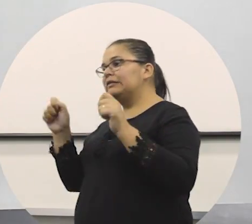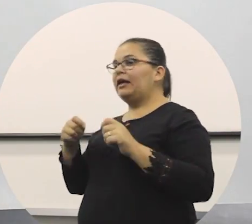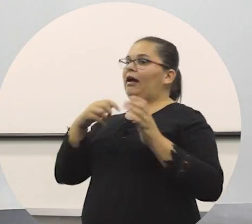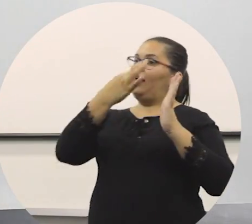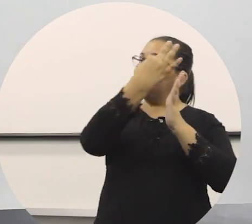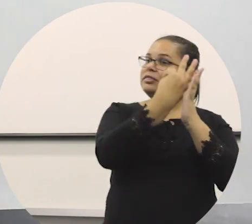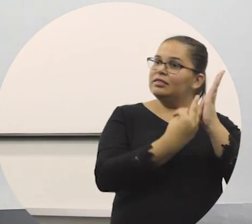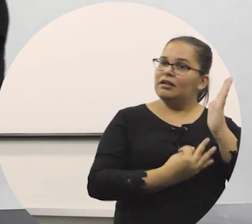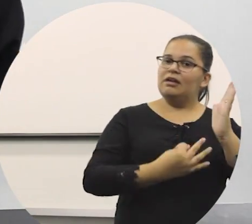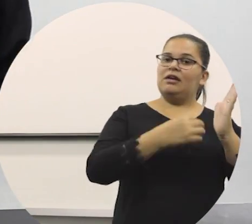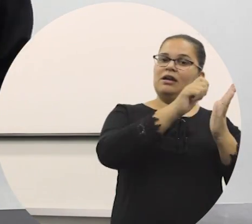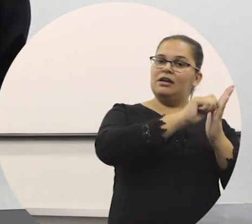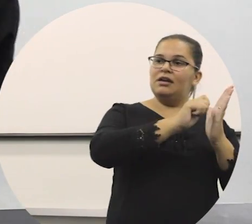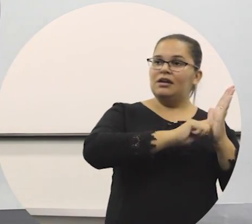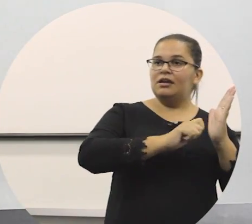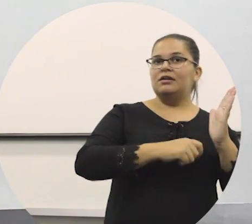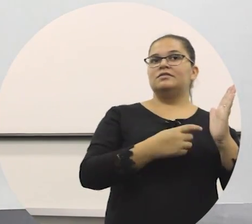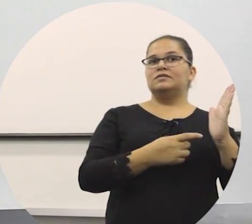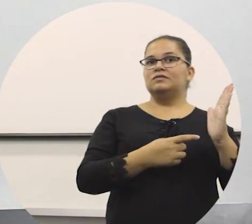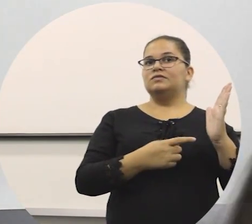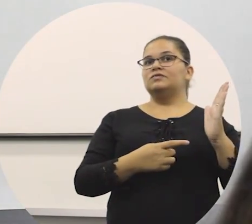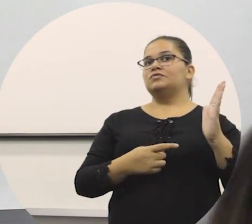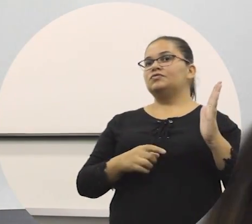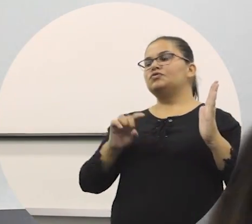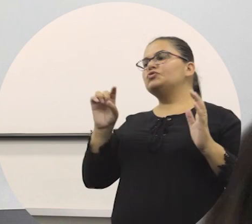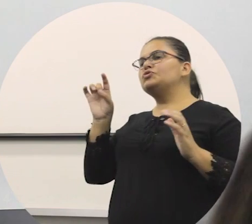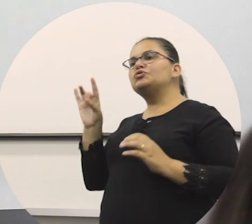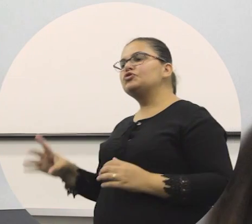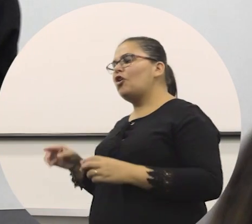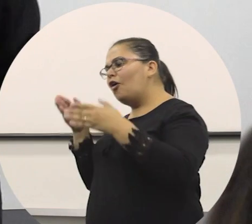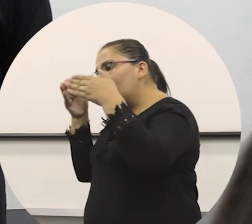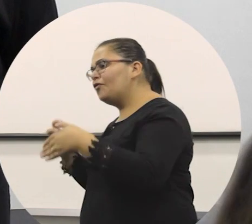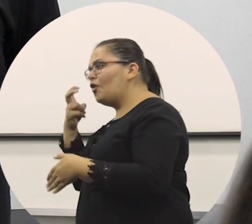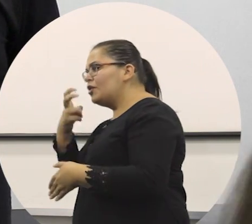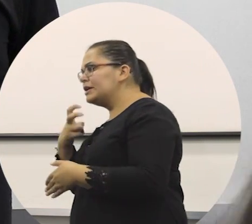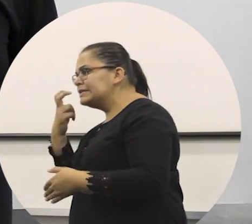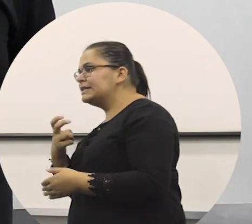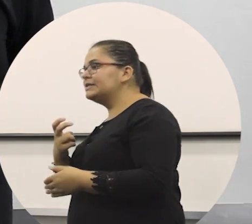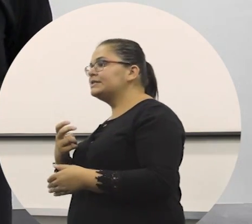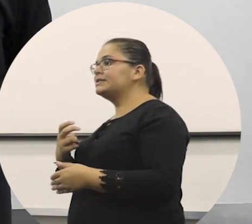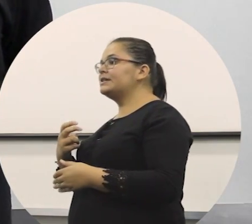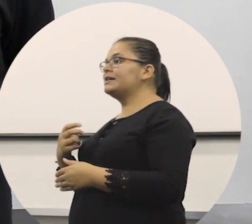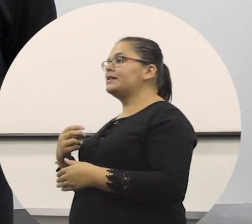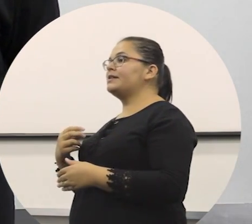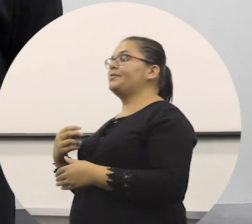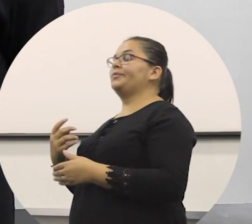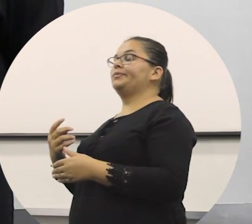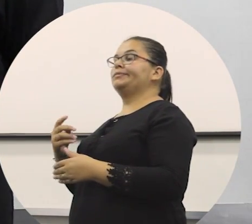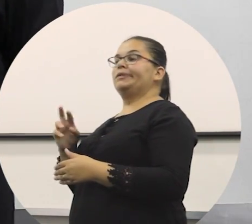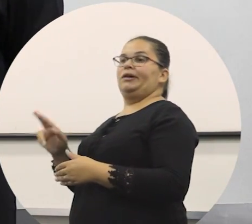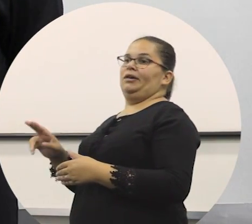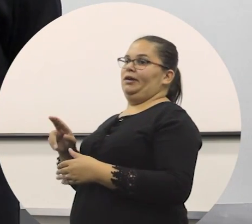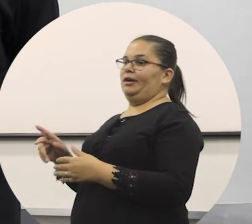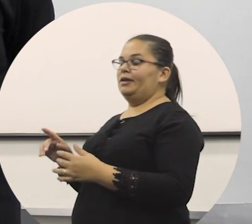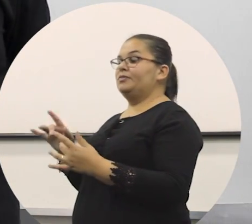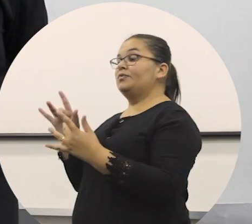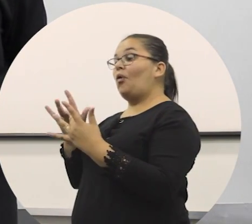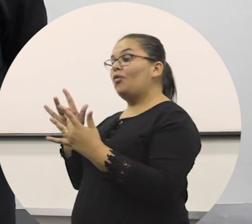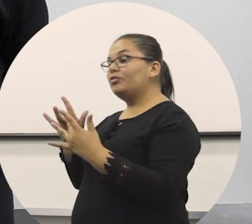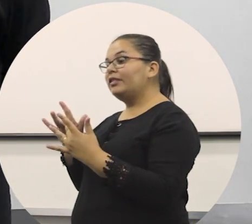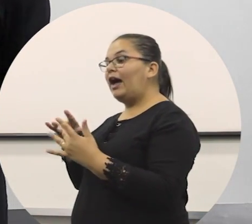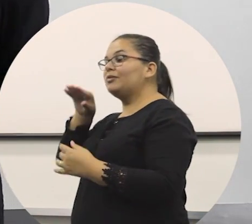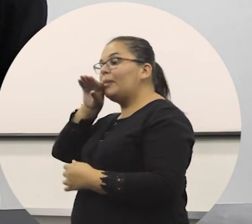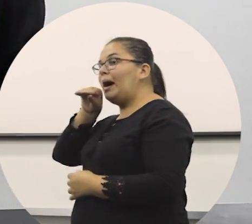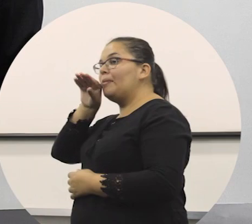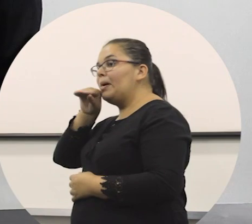língua portuguesa necessariamente precisa ser através da oralização. Sim, tem razão. Ou da leitura labial, ou do contato